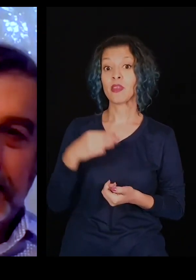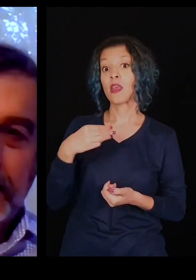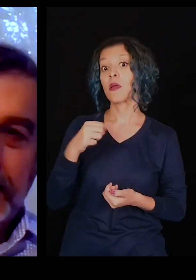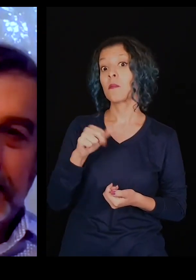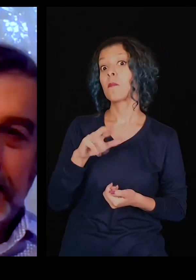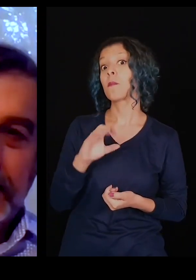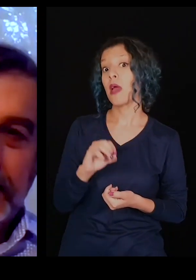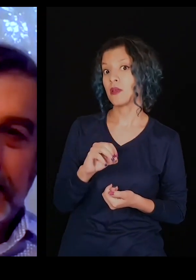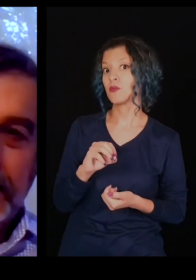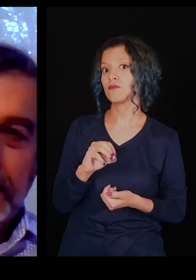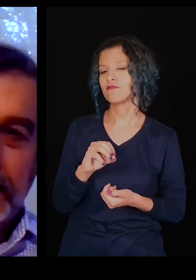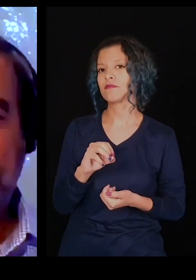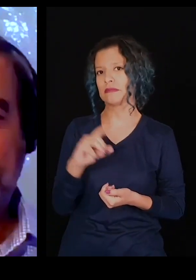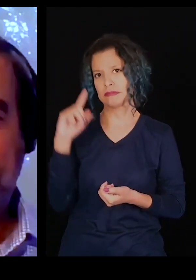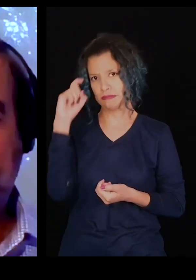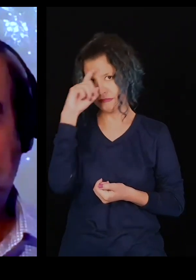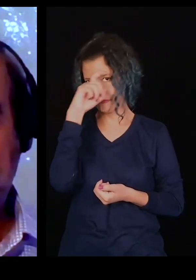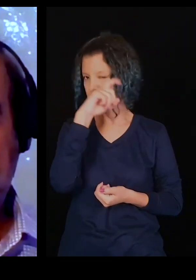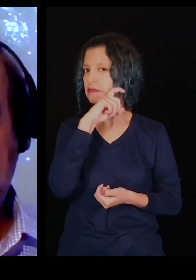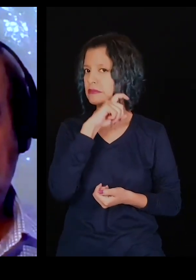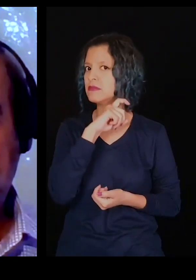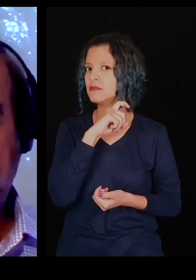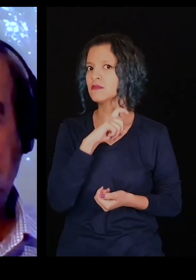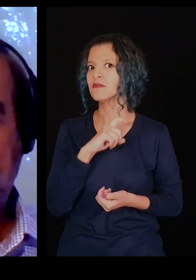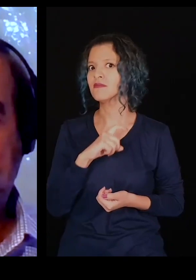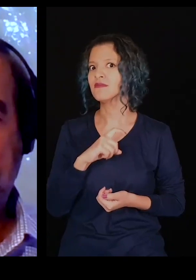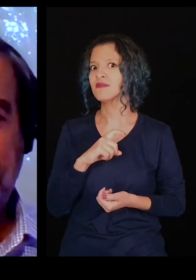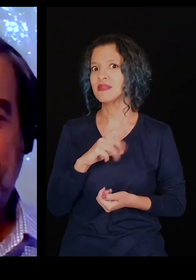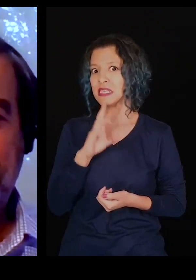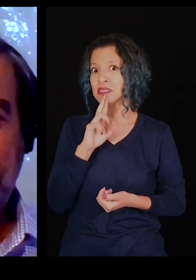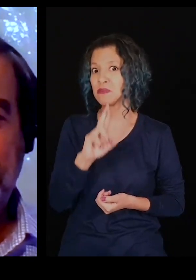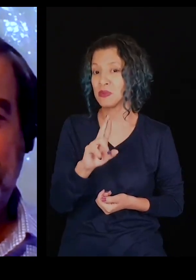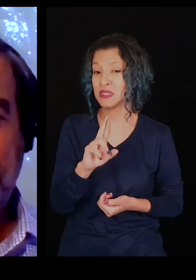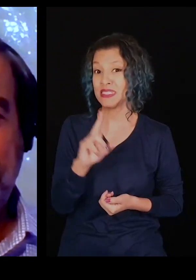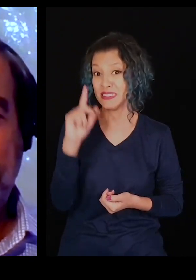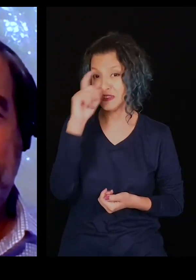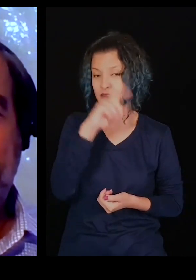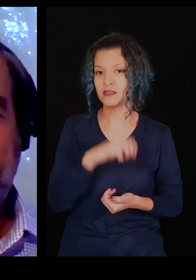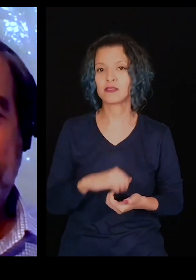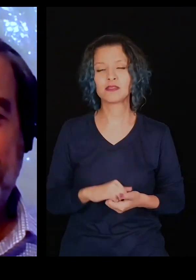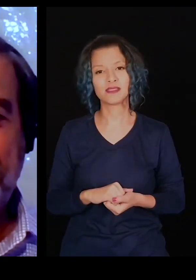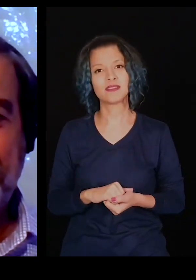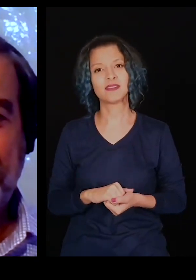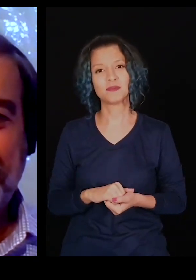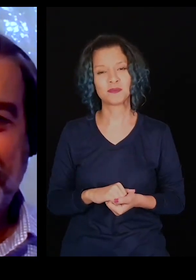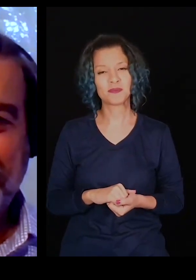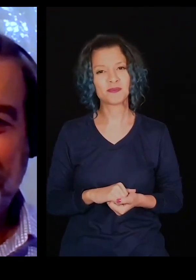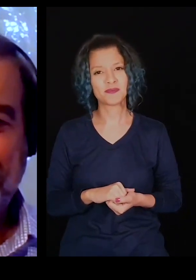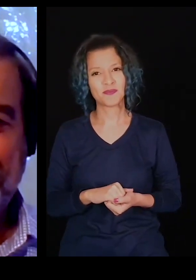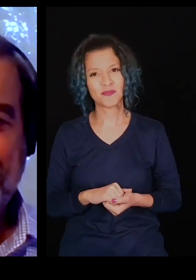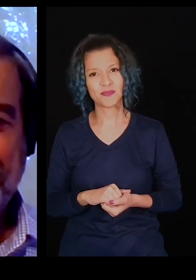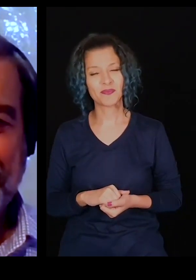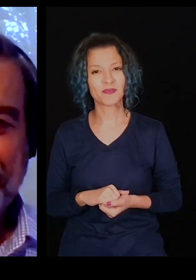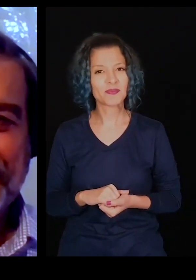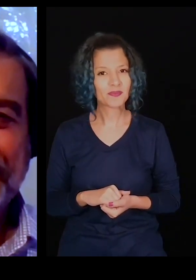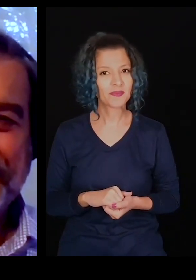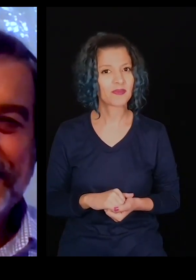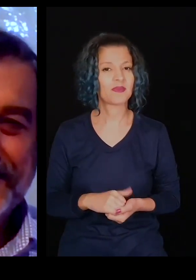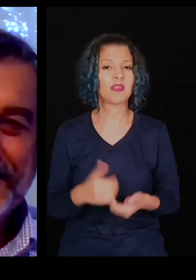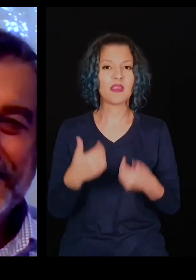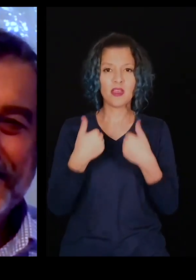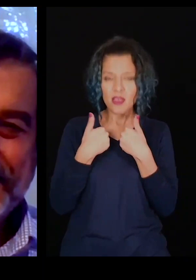dessa fala. É um filósofo, né? Minha formação é de sociólogo, é um pouco